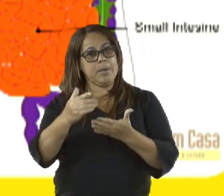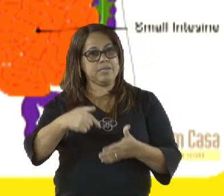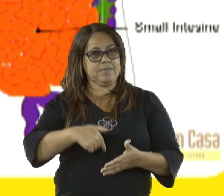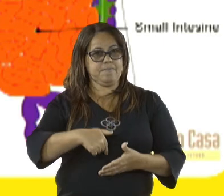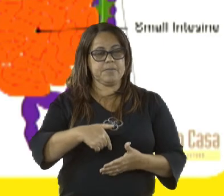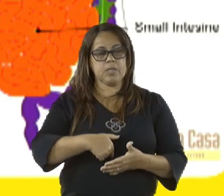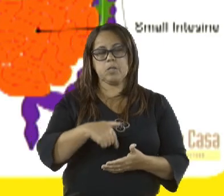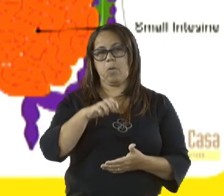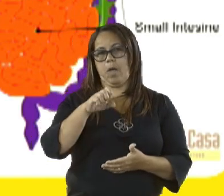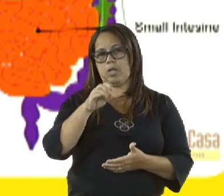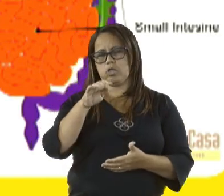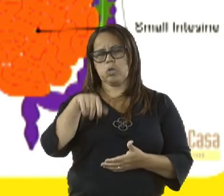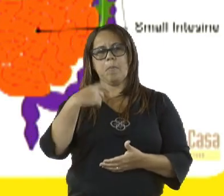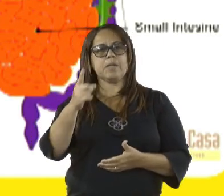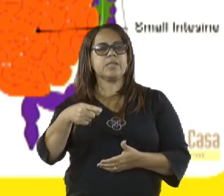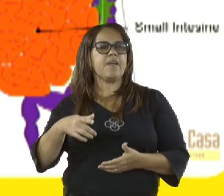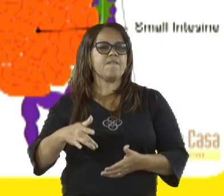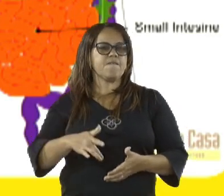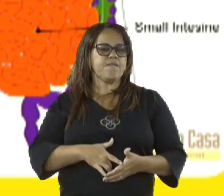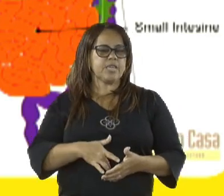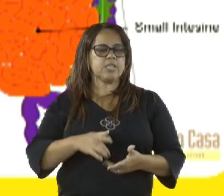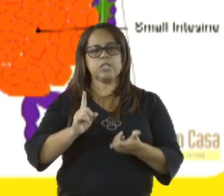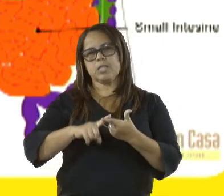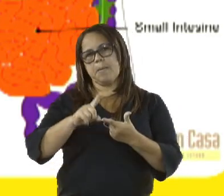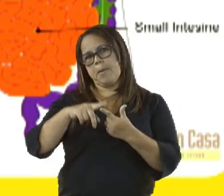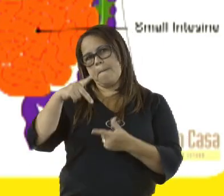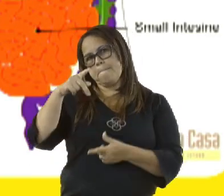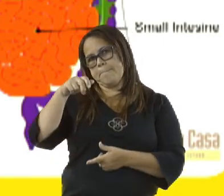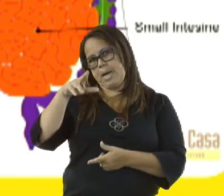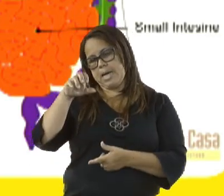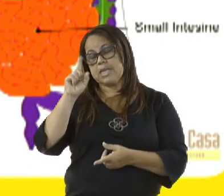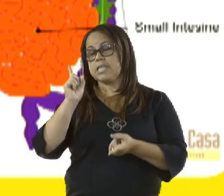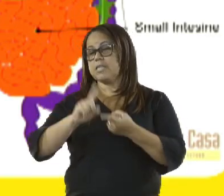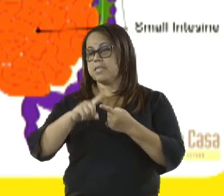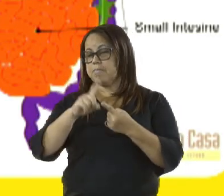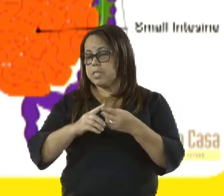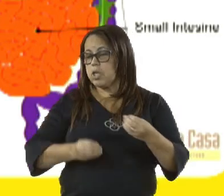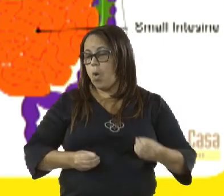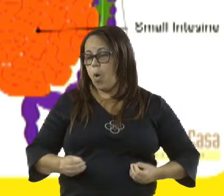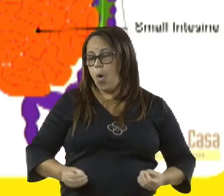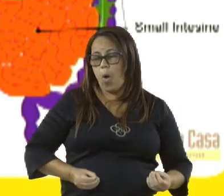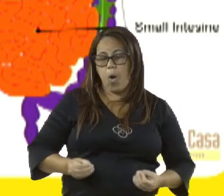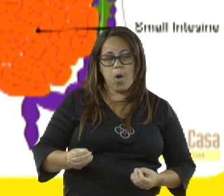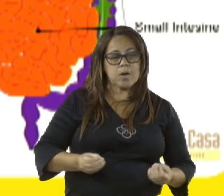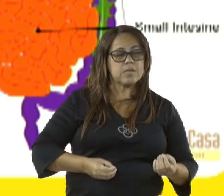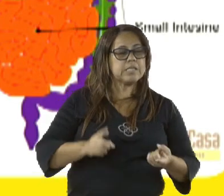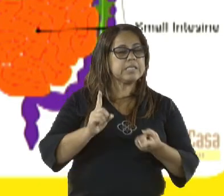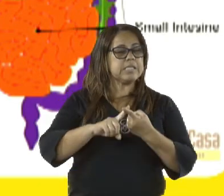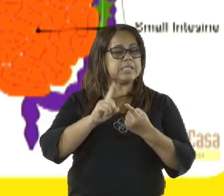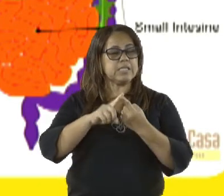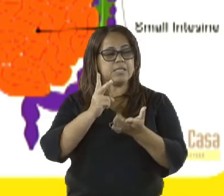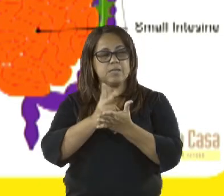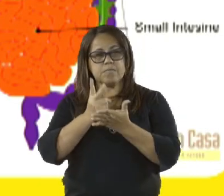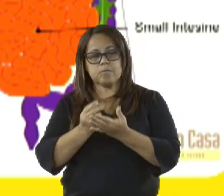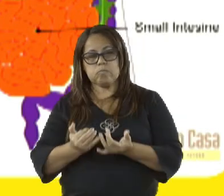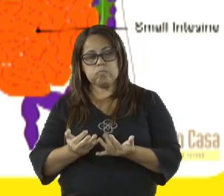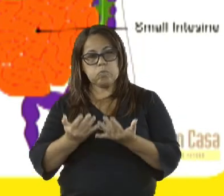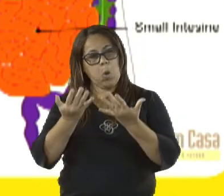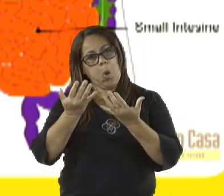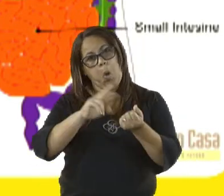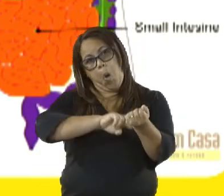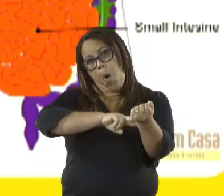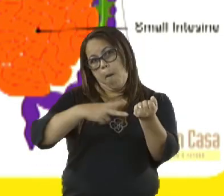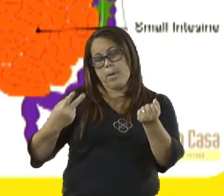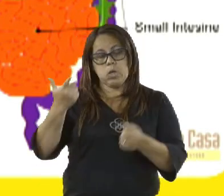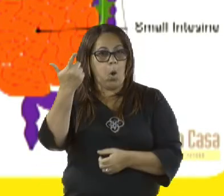no estômago. Aí tem o fígado e o pâncreas, que são glândulas, que são órgãos que sempre liberam alguma substância. Ou hormônio,